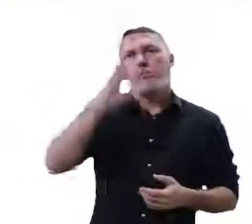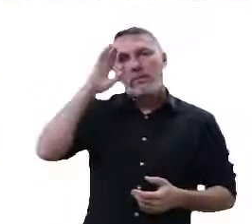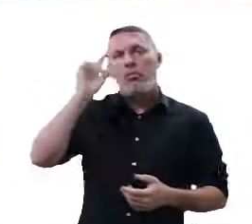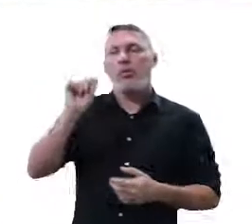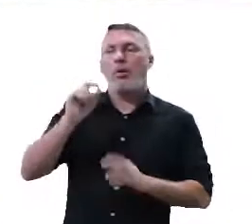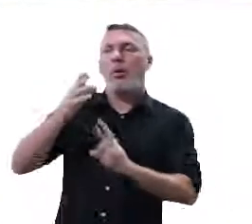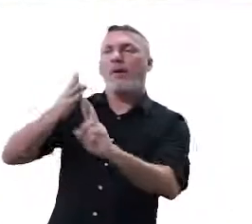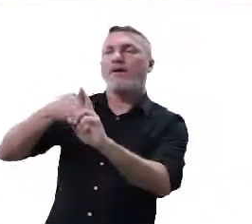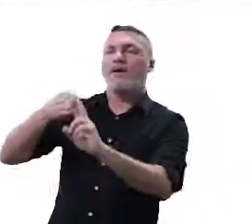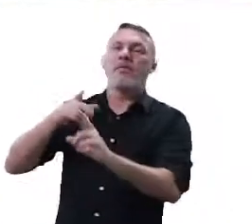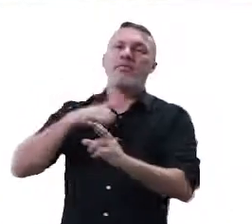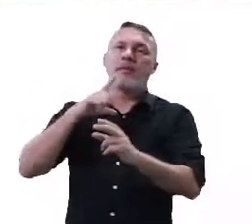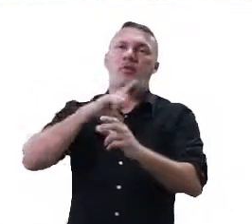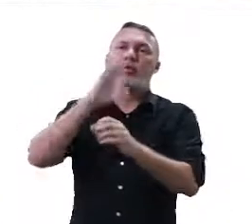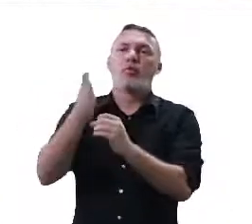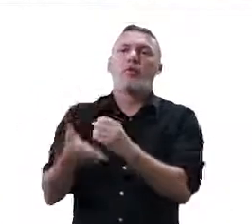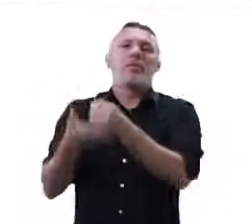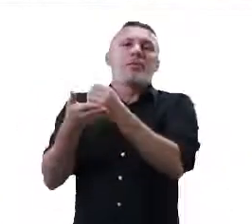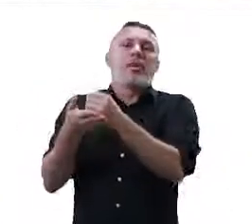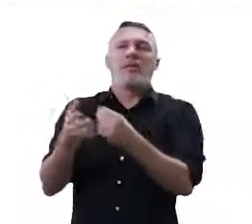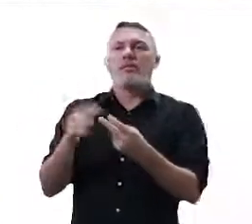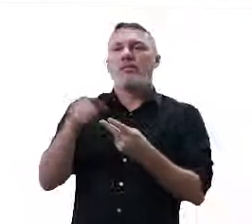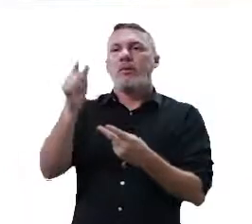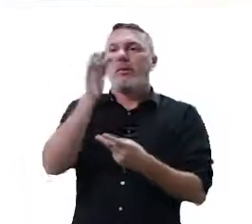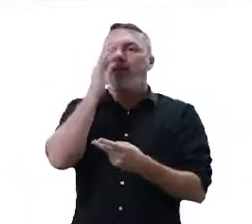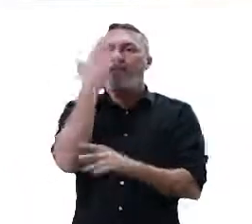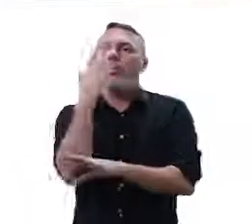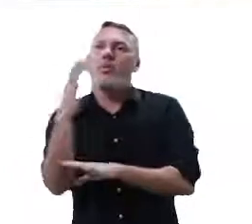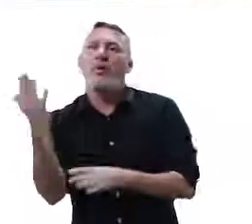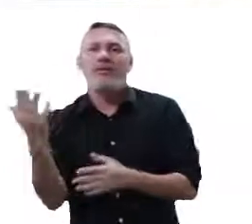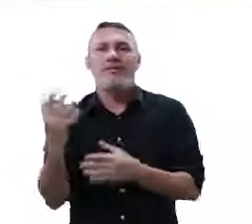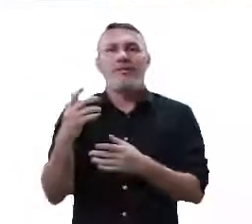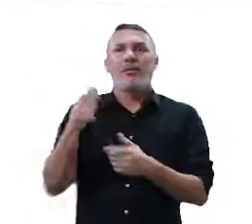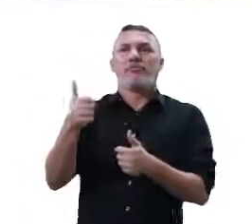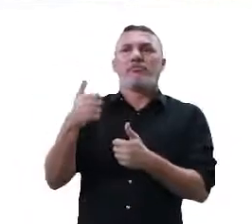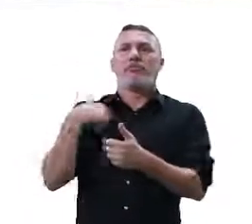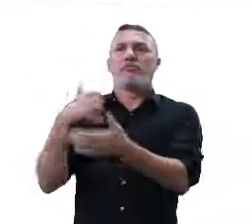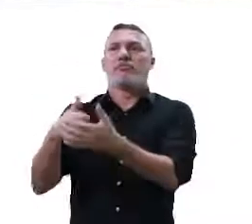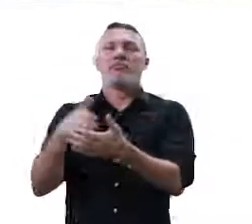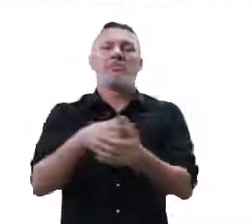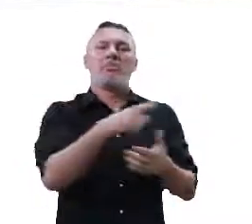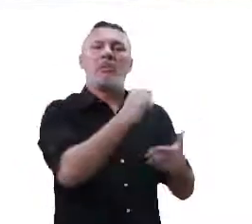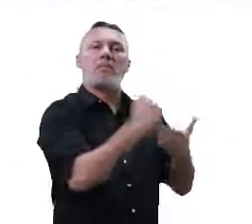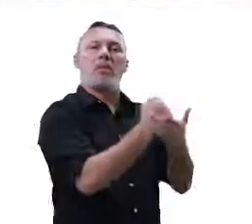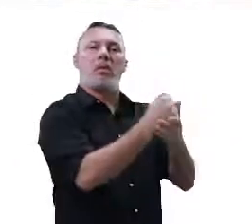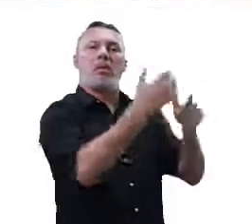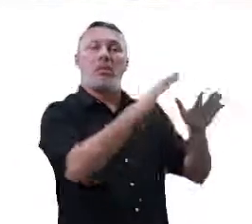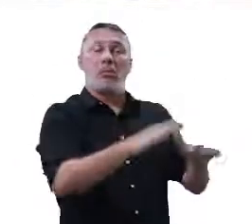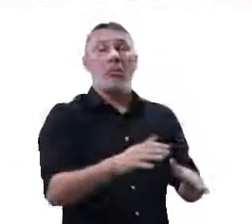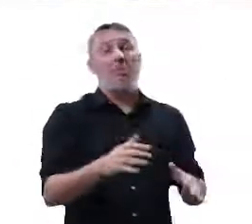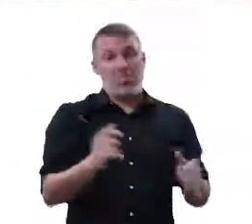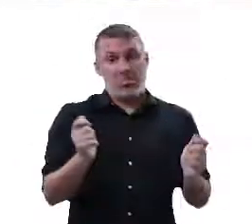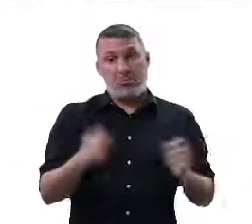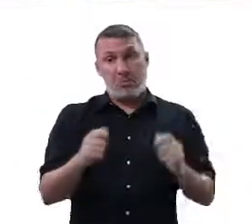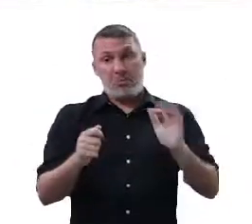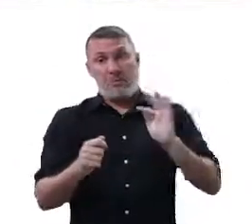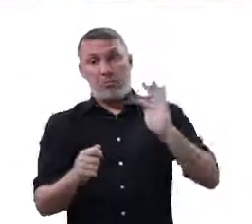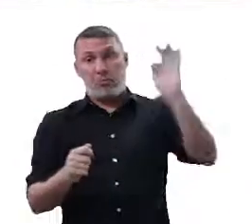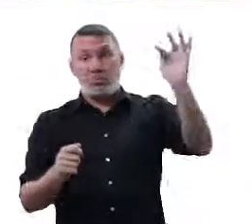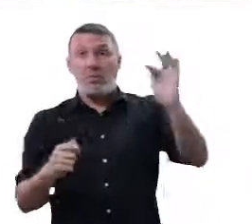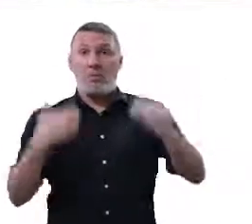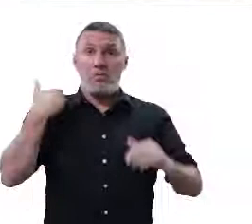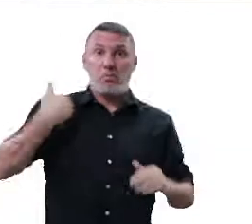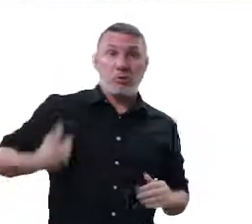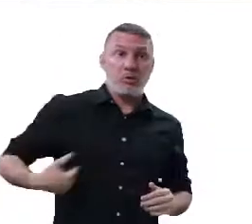exemplo, referências de sustentabilidade. Então, pode ser que, no futuro, nem a Louis Vuitton, nem a Apple